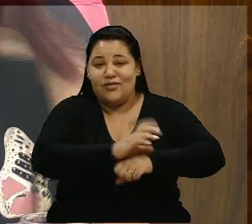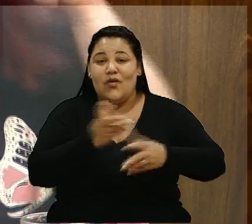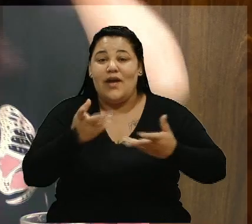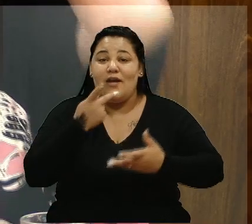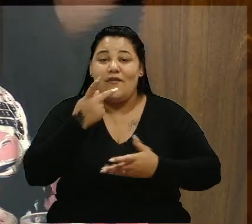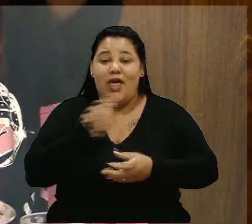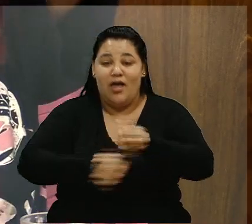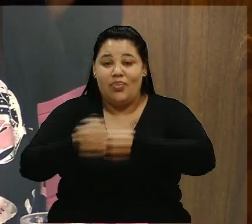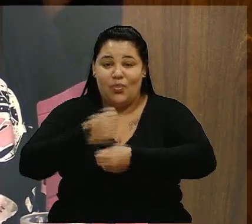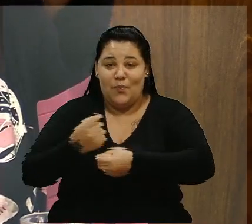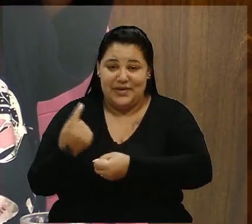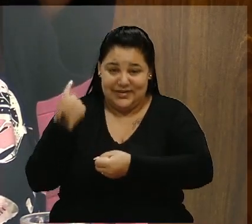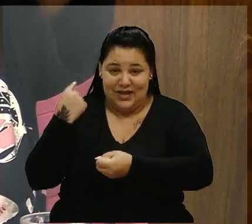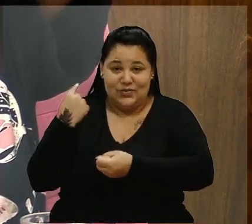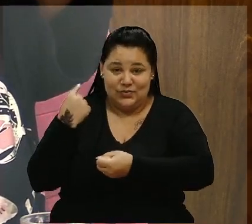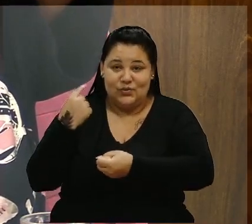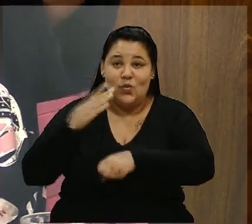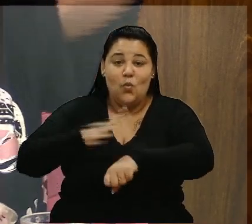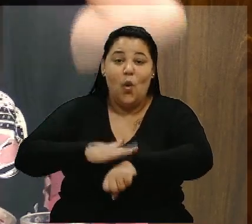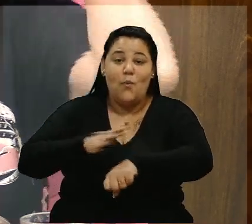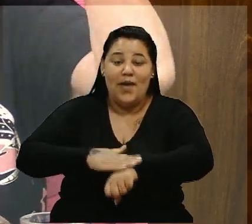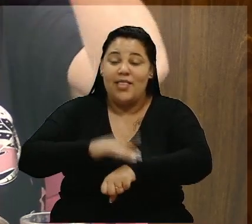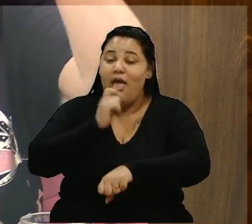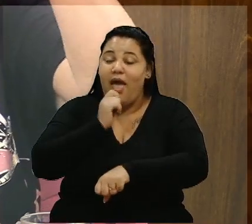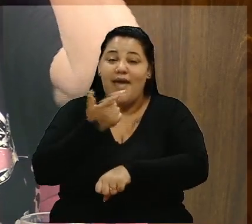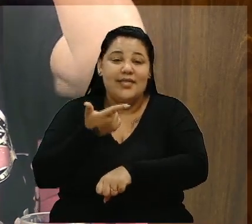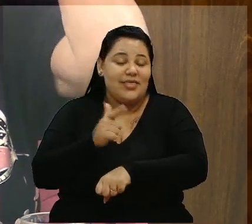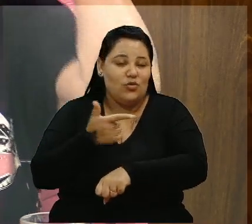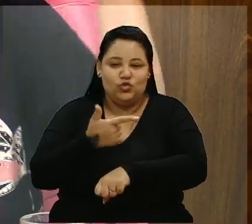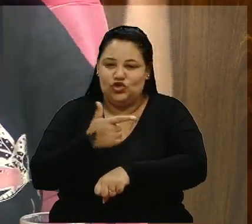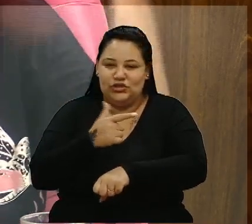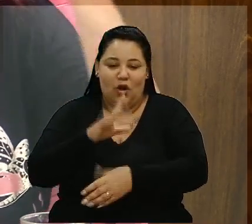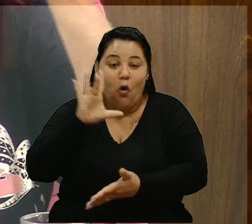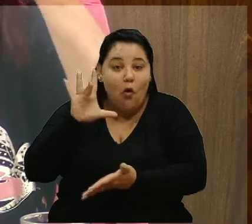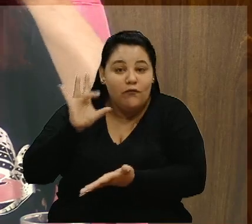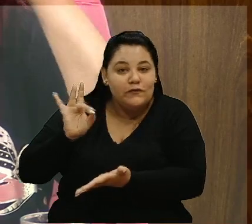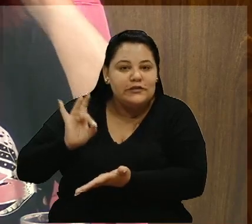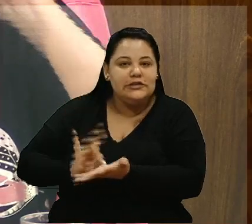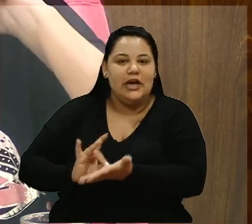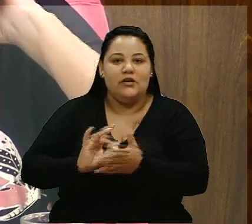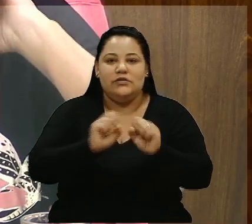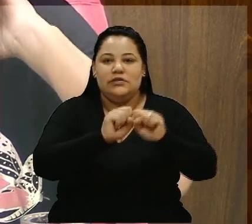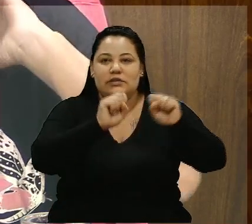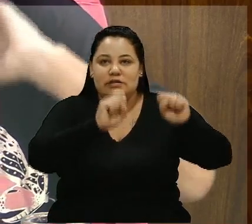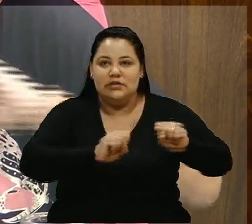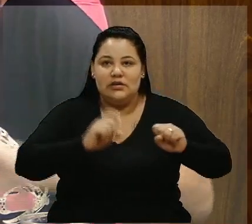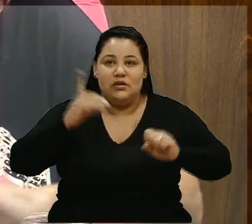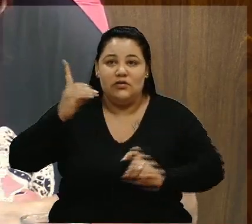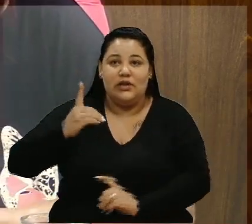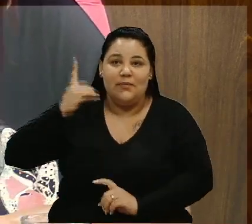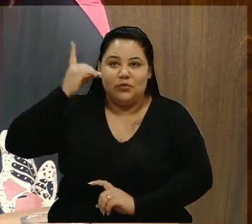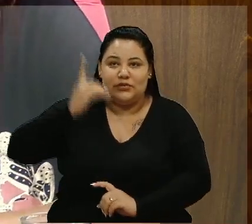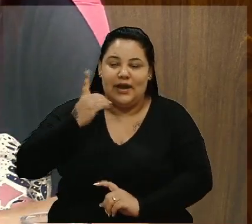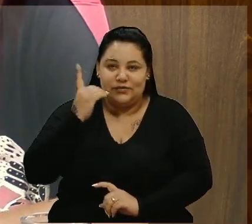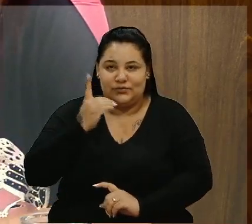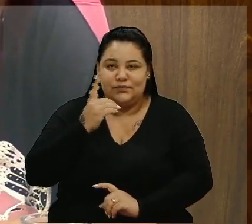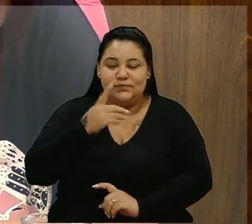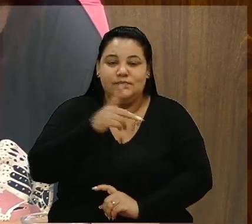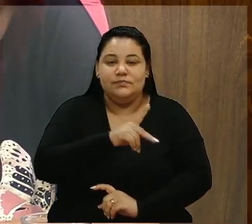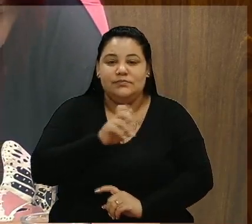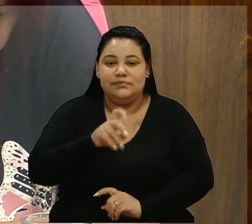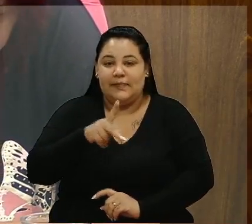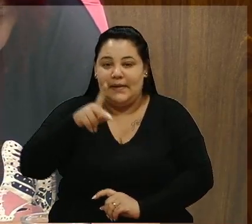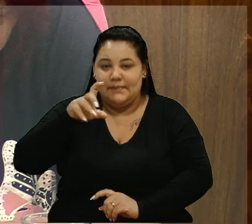ano passado, quando ainda não tinha sido implementado, o deputado Pepe Vargas trouxe esse debate para a